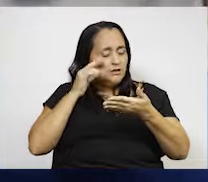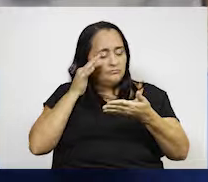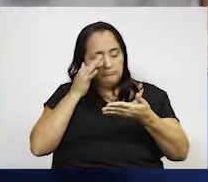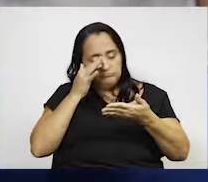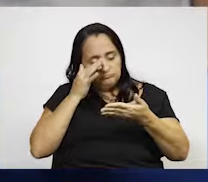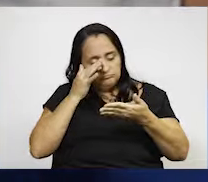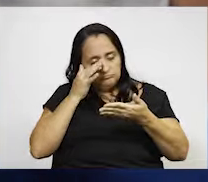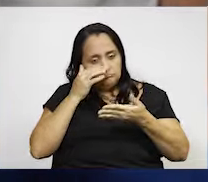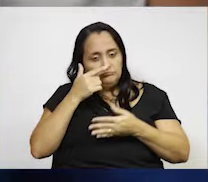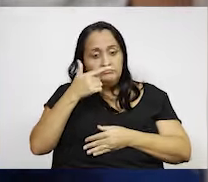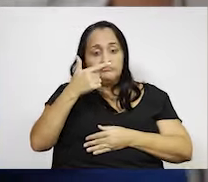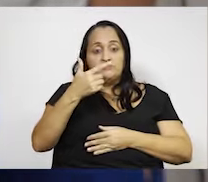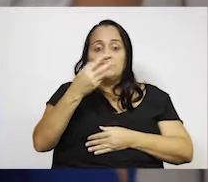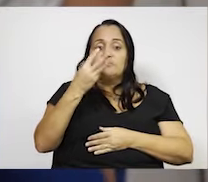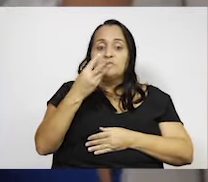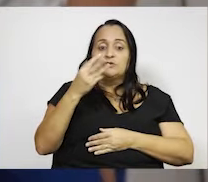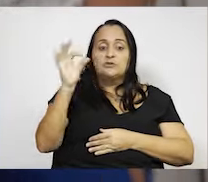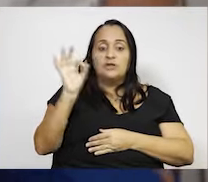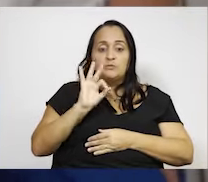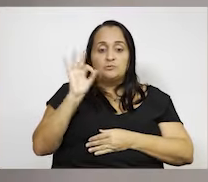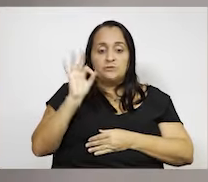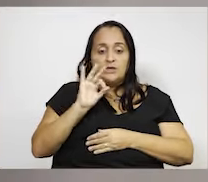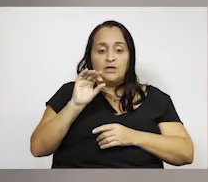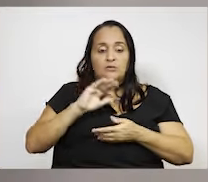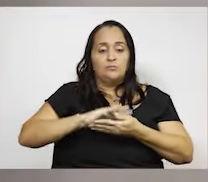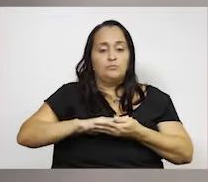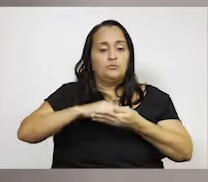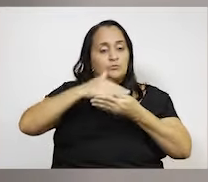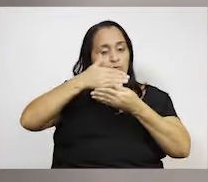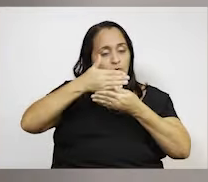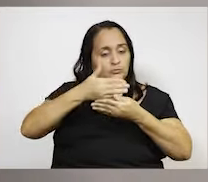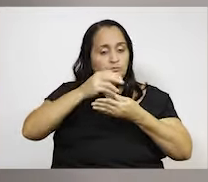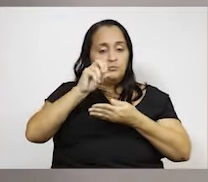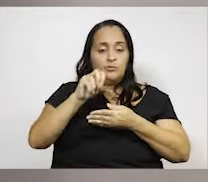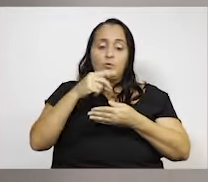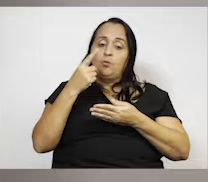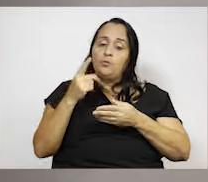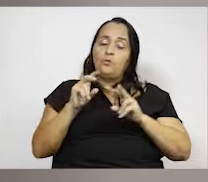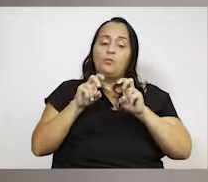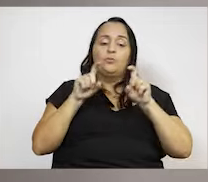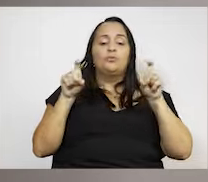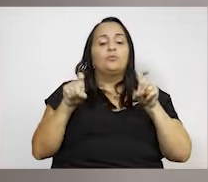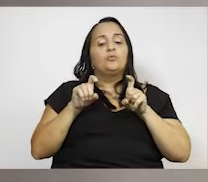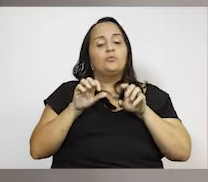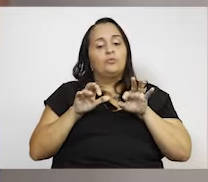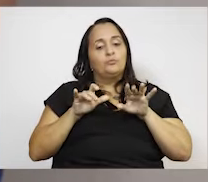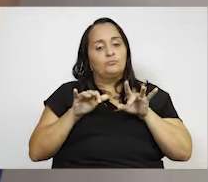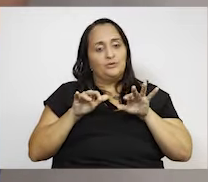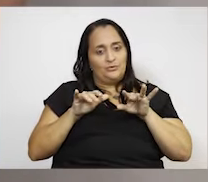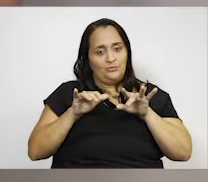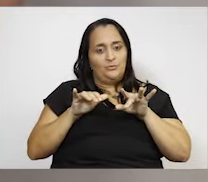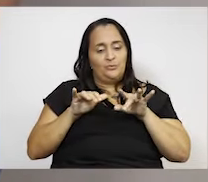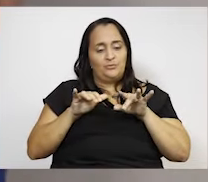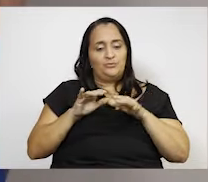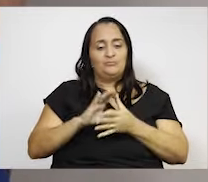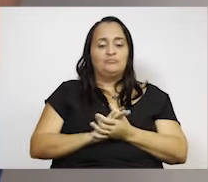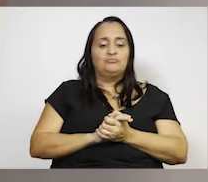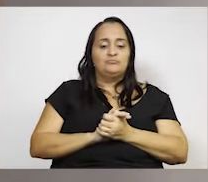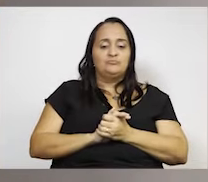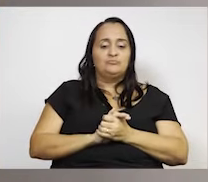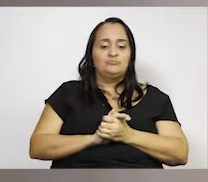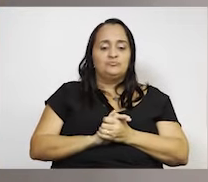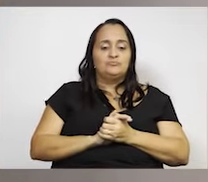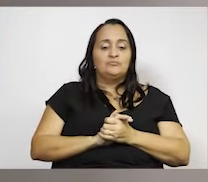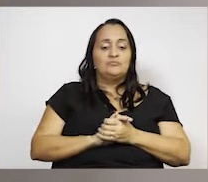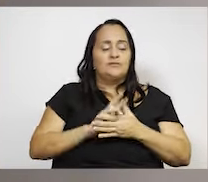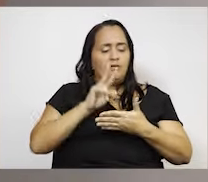21% estão acessando por notebook ou por computador maior. Olha só o que, que essa ferramenta nos mostra também. Por isso que a